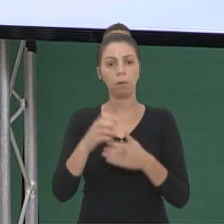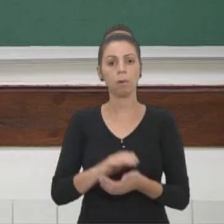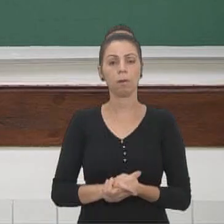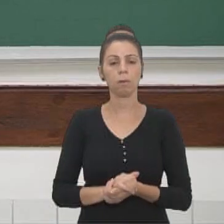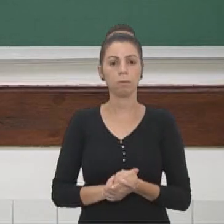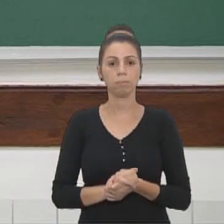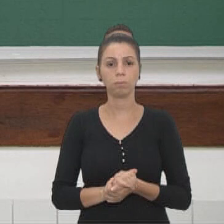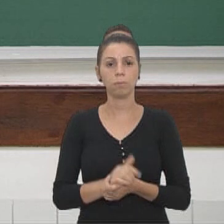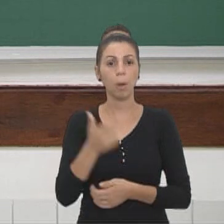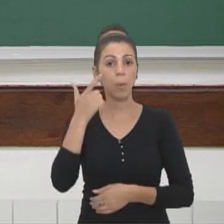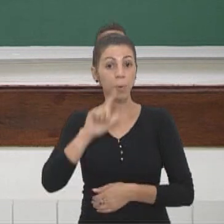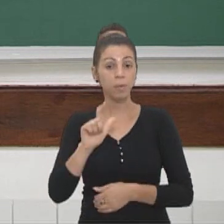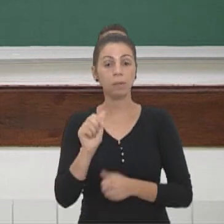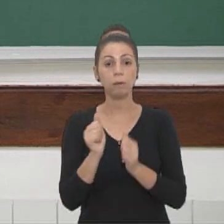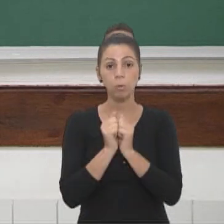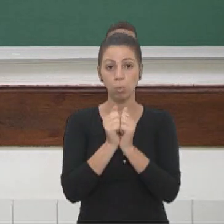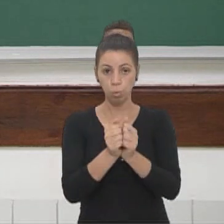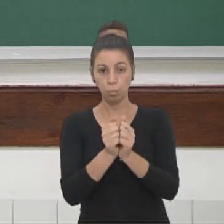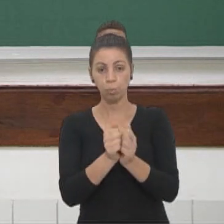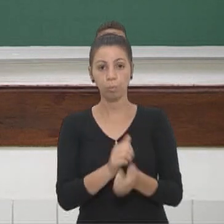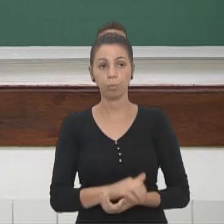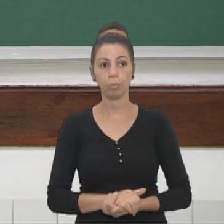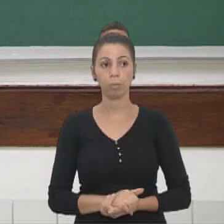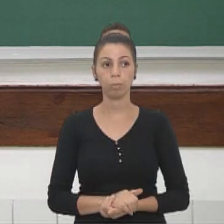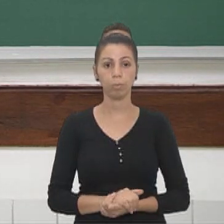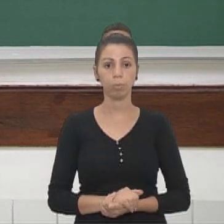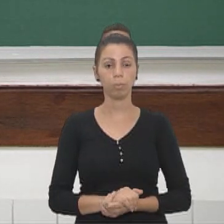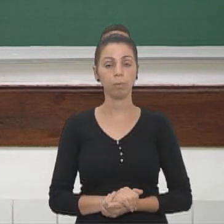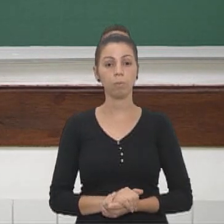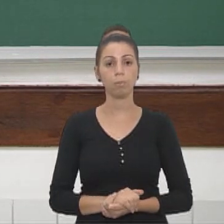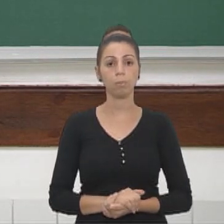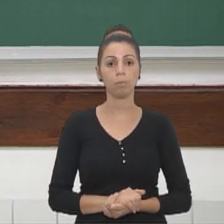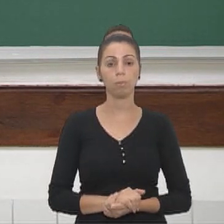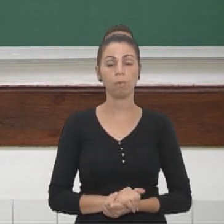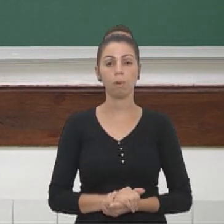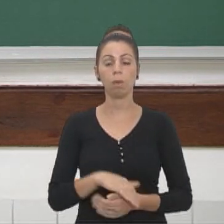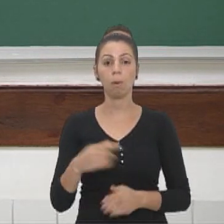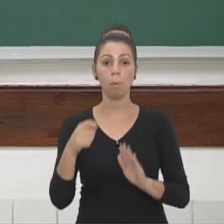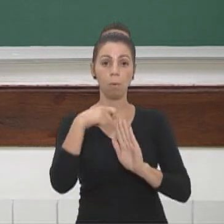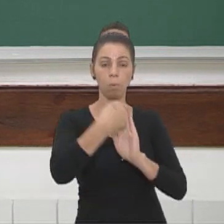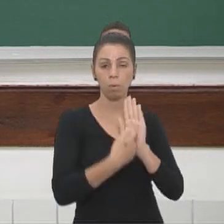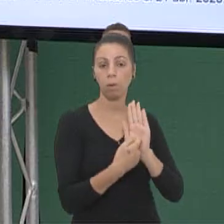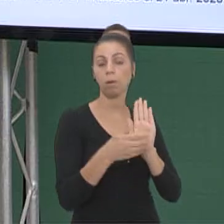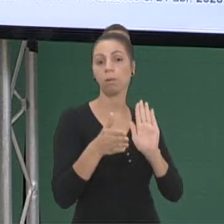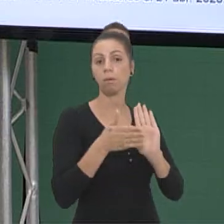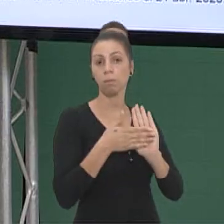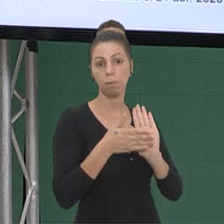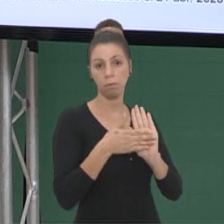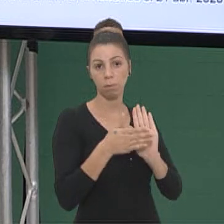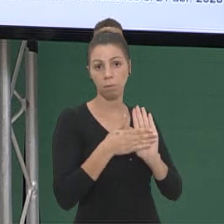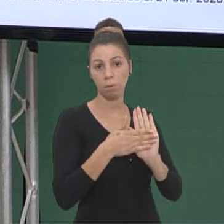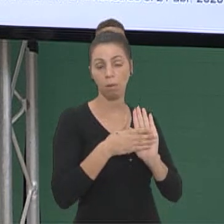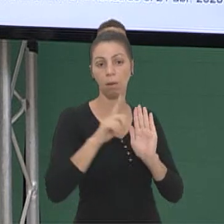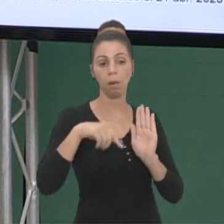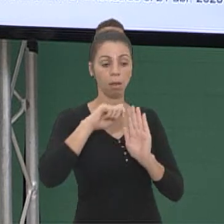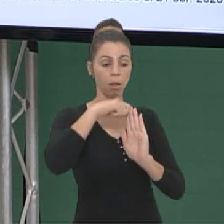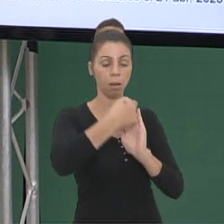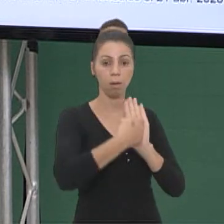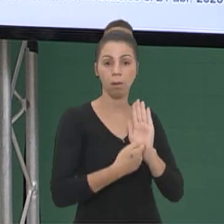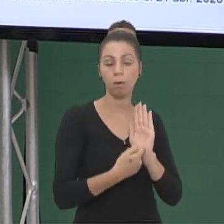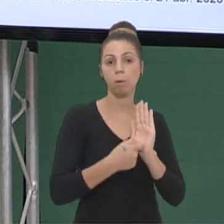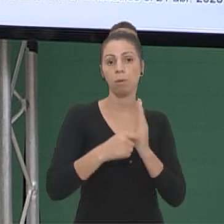Conseguindo acompanhar? Vamos, então, iniciar a nossa leitura? Então, o texto proposto, como eu havia dito a vocês, é um texto de